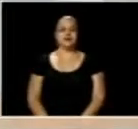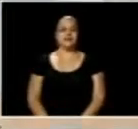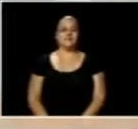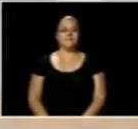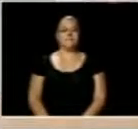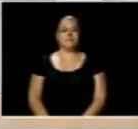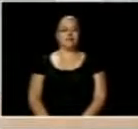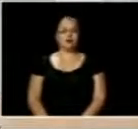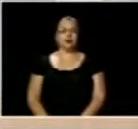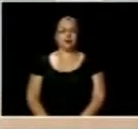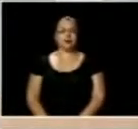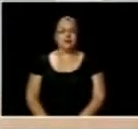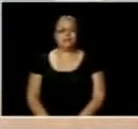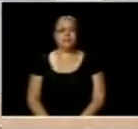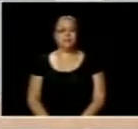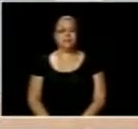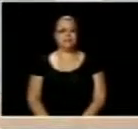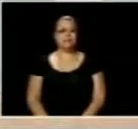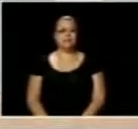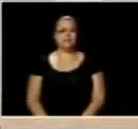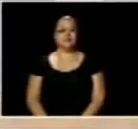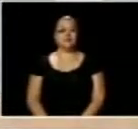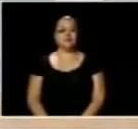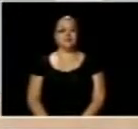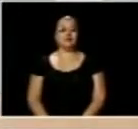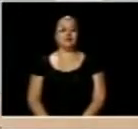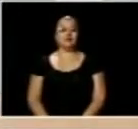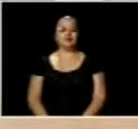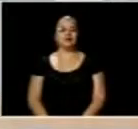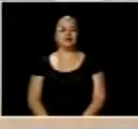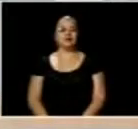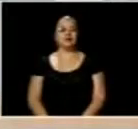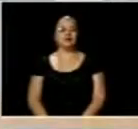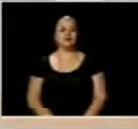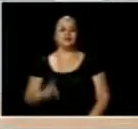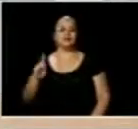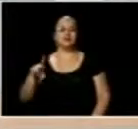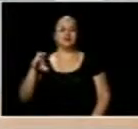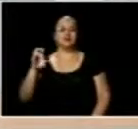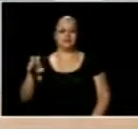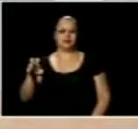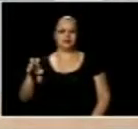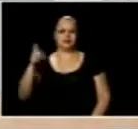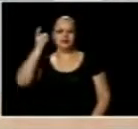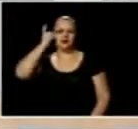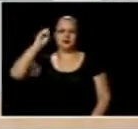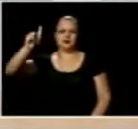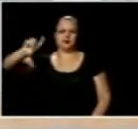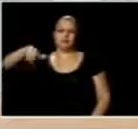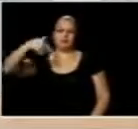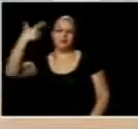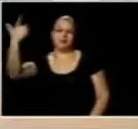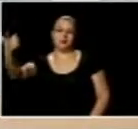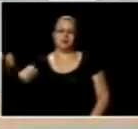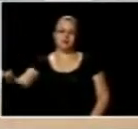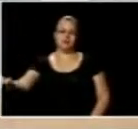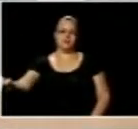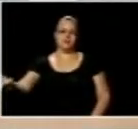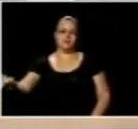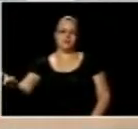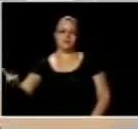negativas, nós não sabemos por quê. Menos de 15 dias, ele prestou serviço para o Taubaté